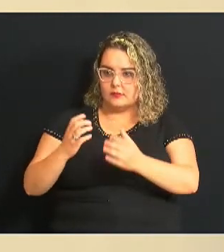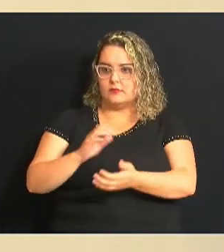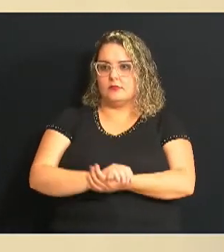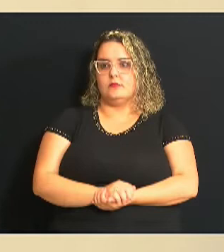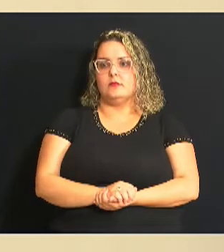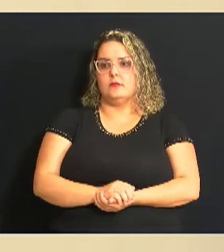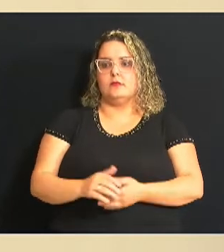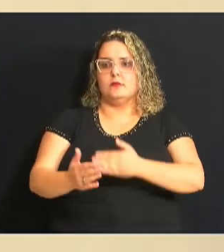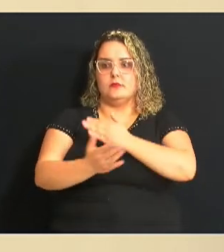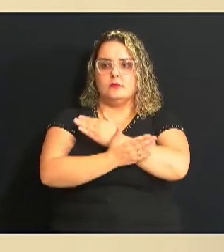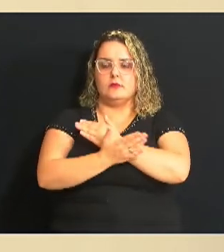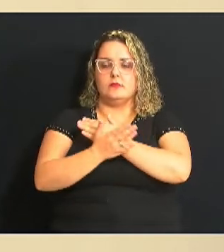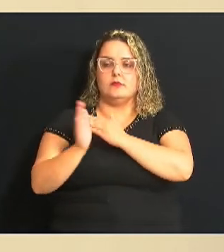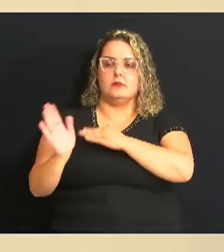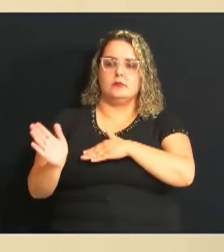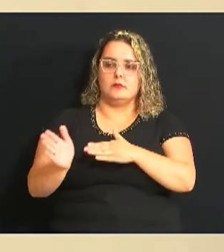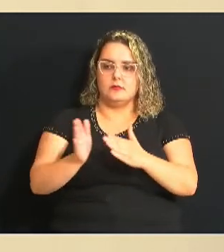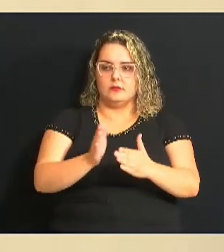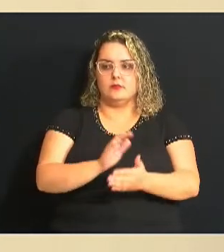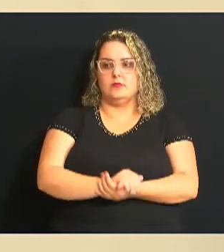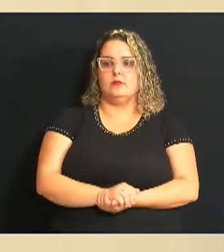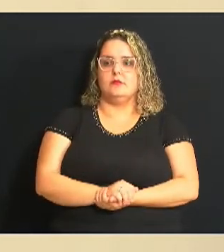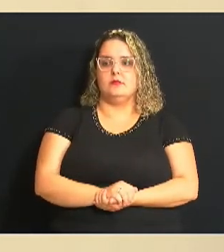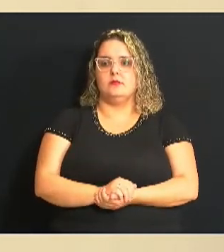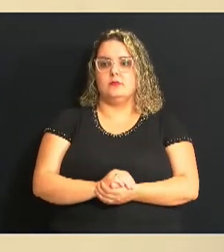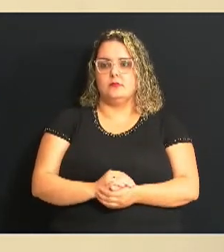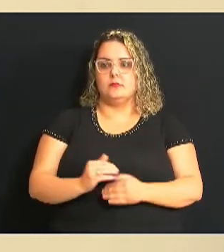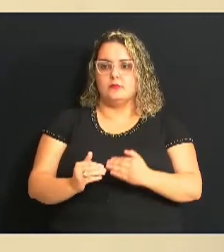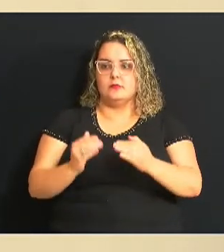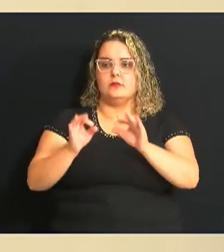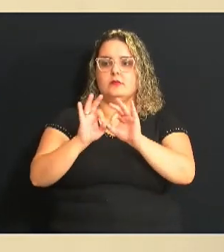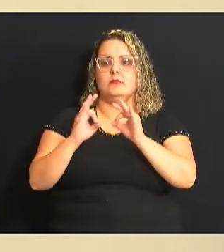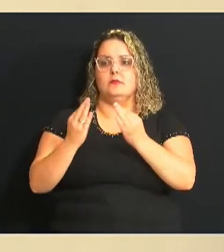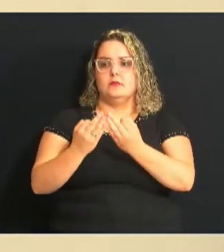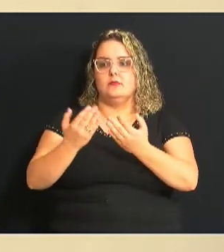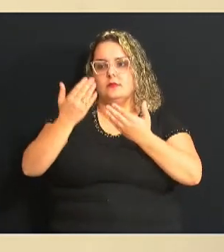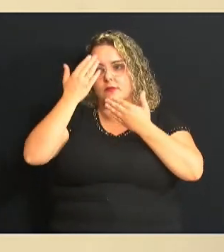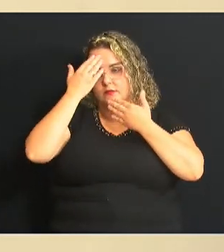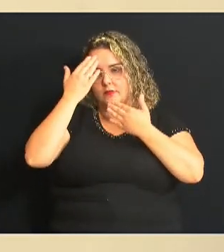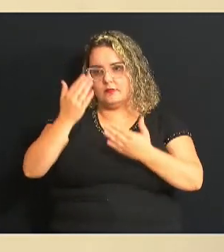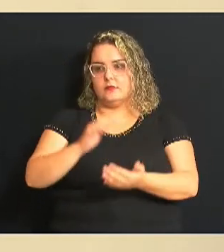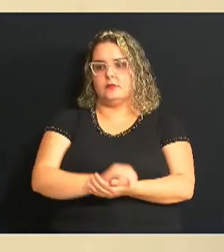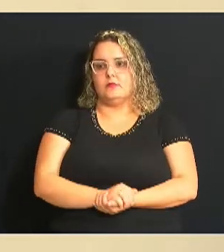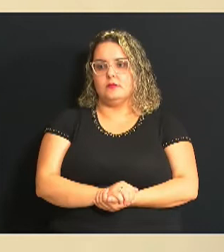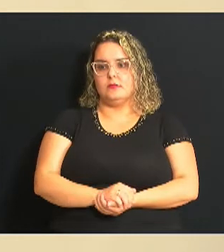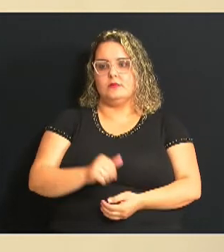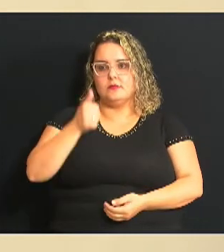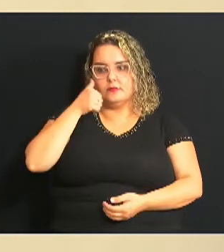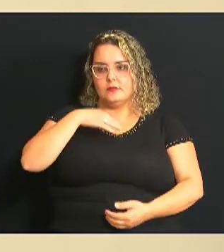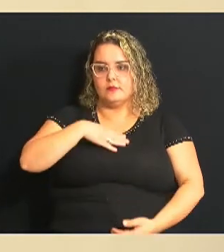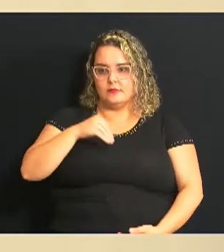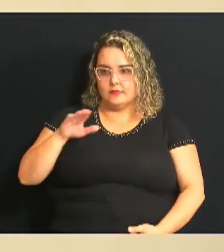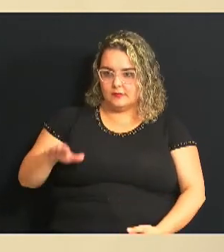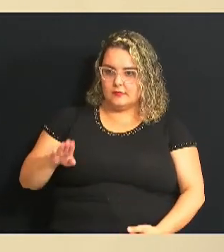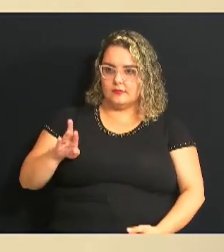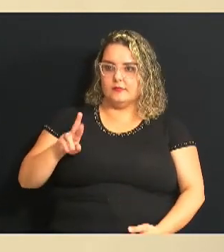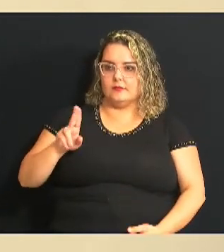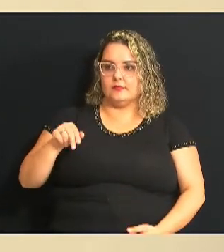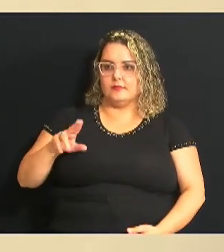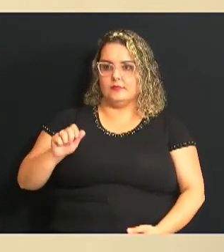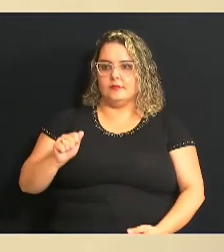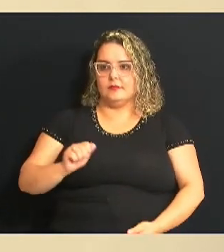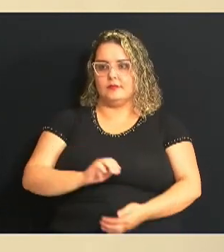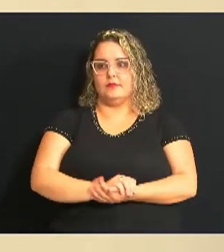ajudado a conduzir a família. Também quero agradecer, né, pela minha filhinha Bruna, que além de